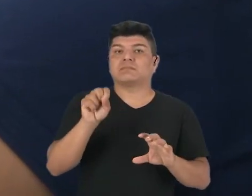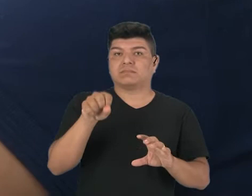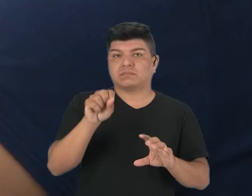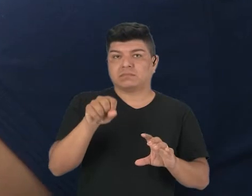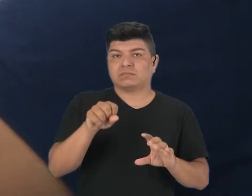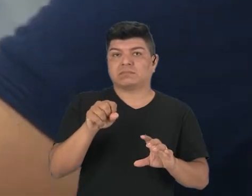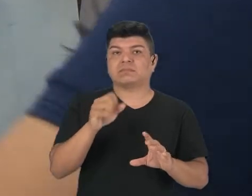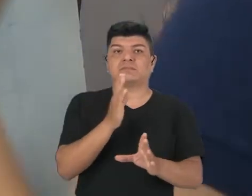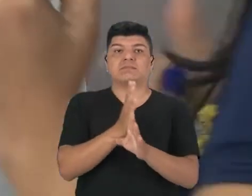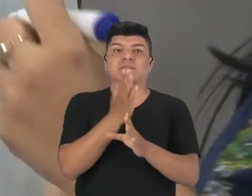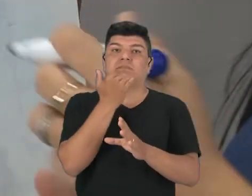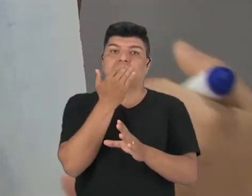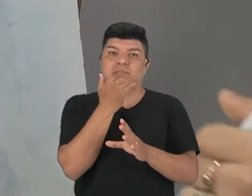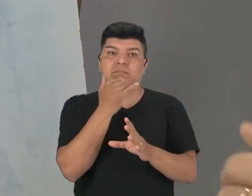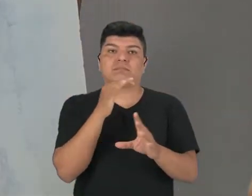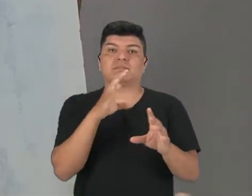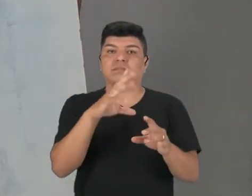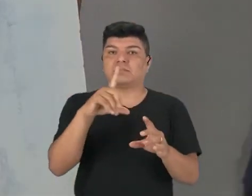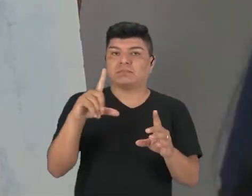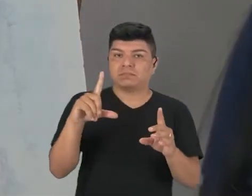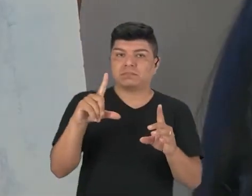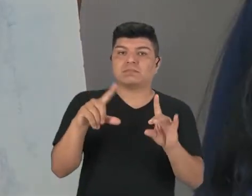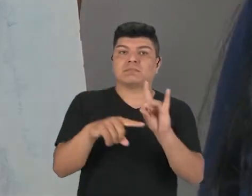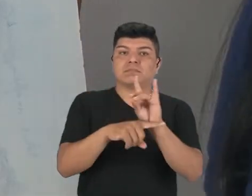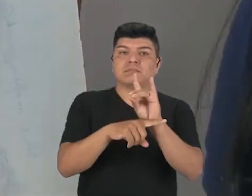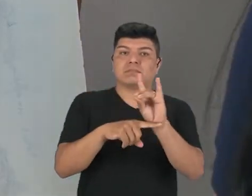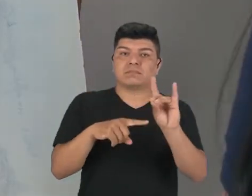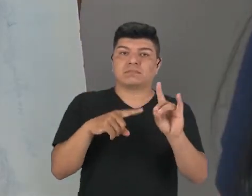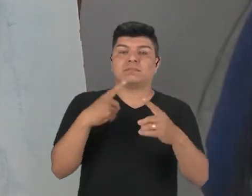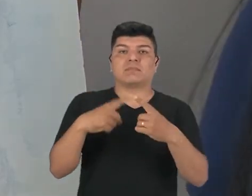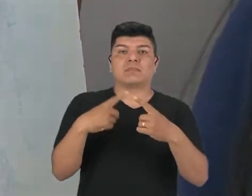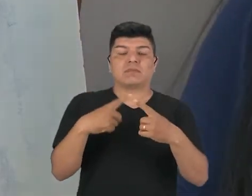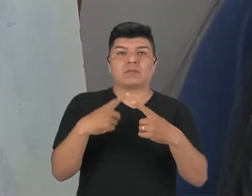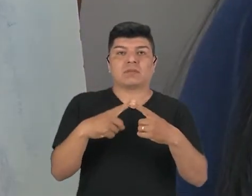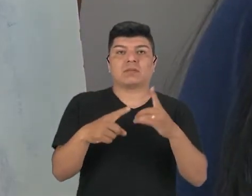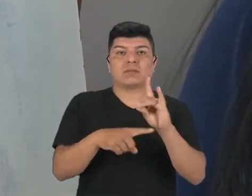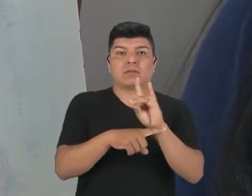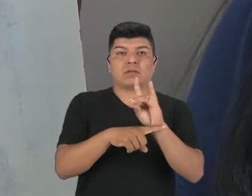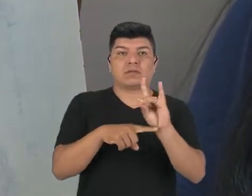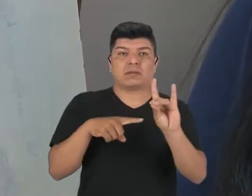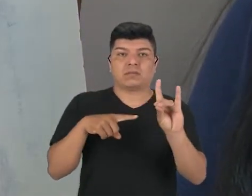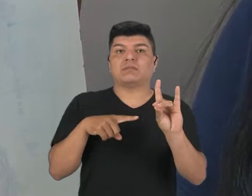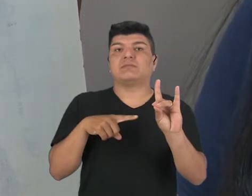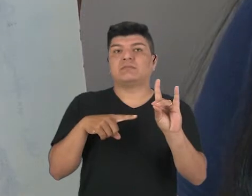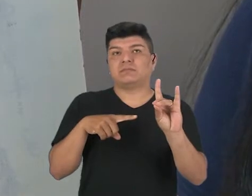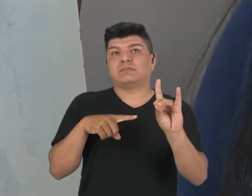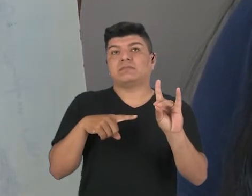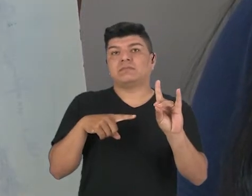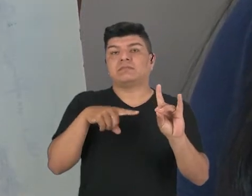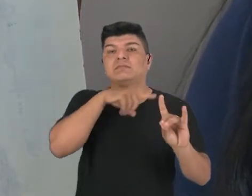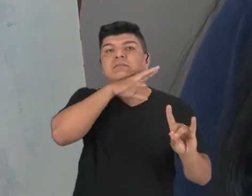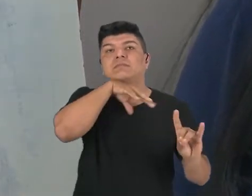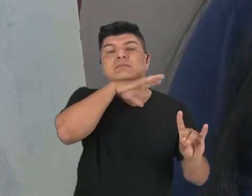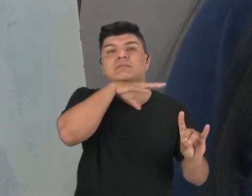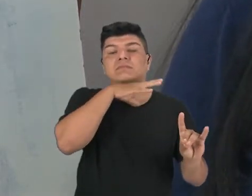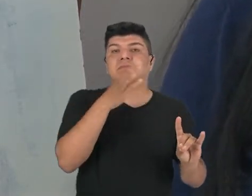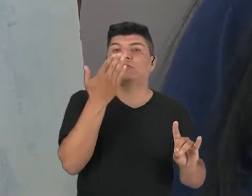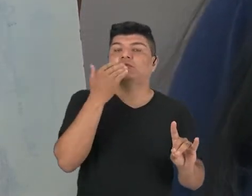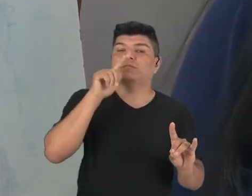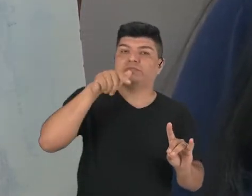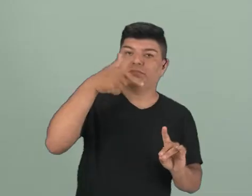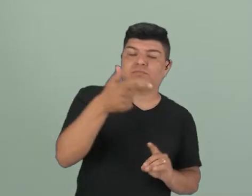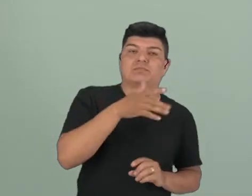com a alimentação, eles também são classificados em carnívoros. Por quê? Carnívoro são aqueles animais que se alimentam de